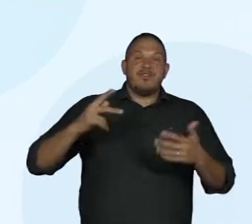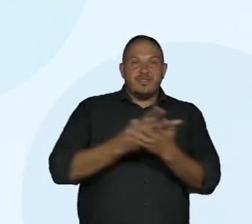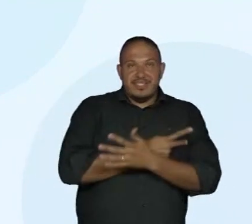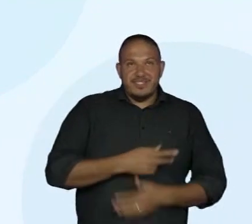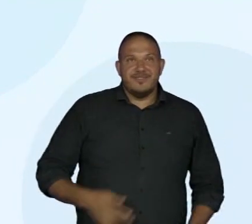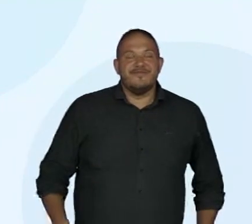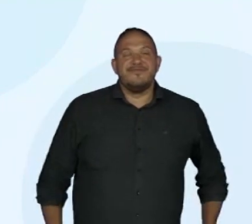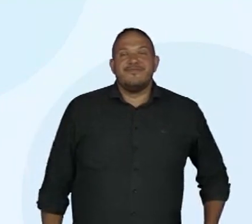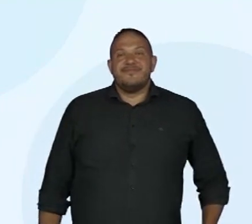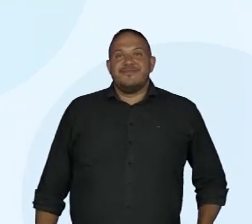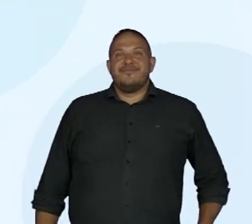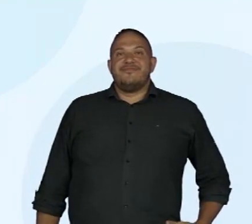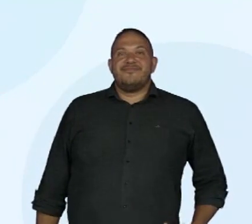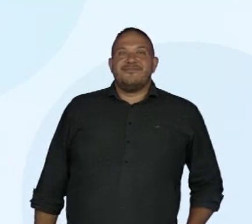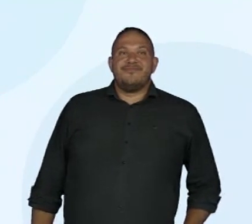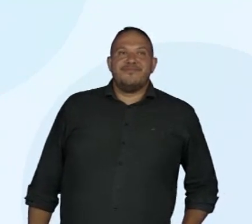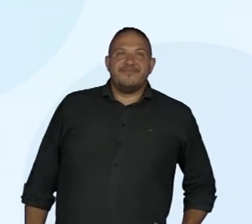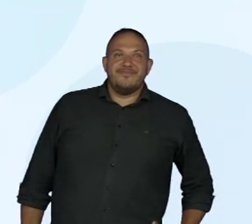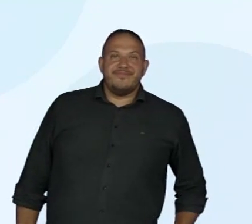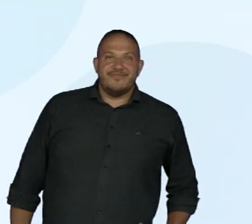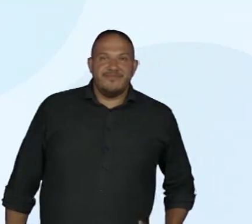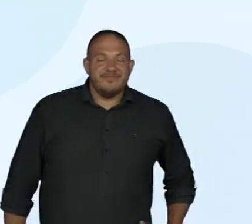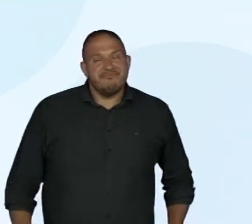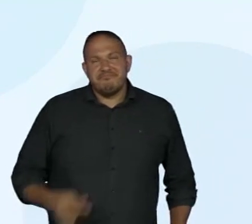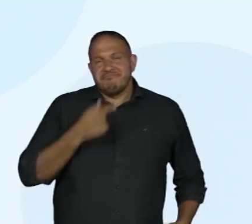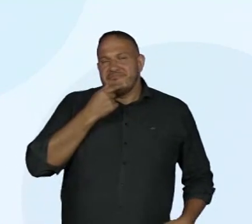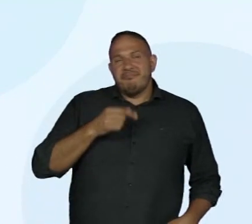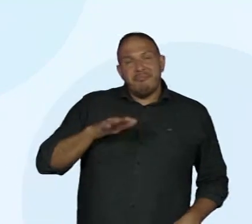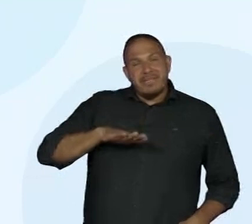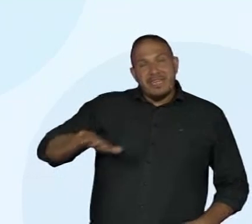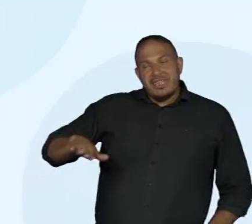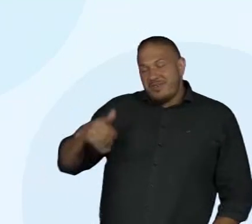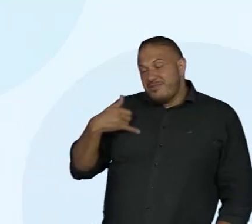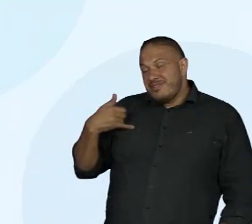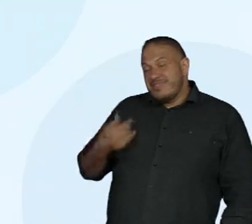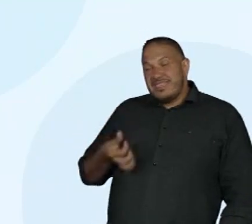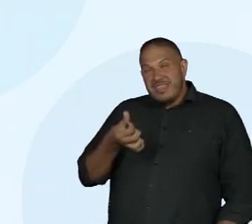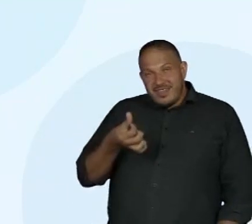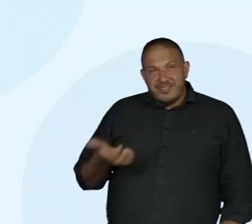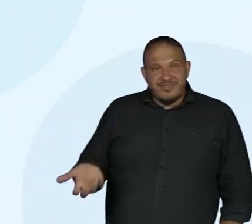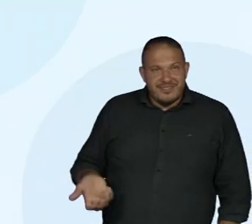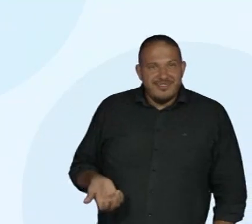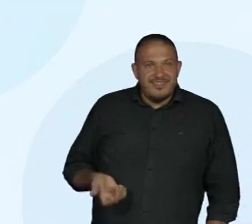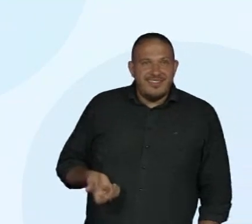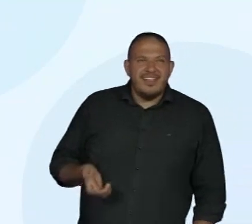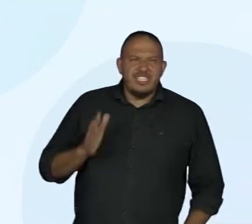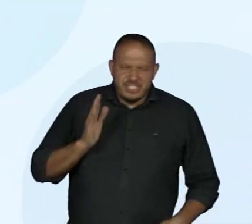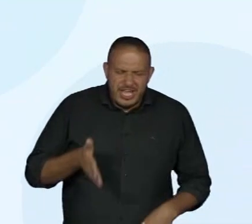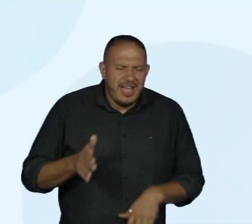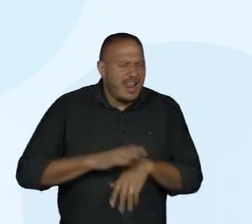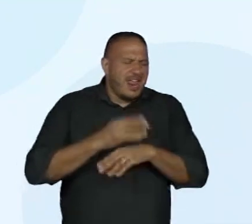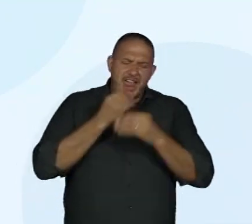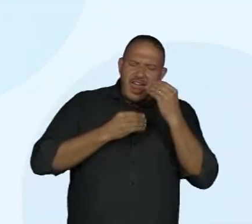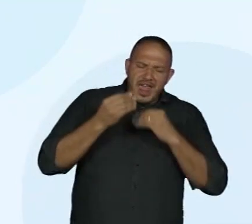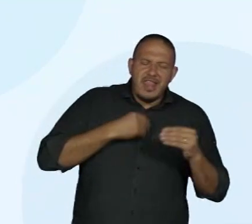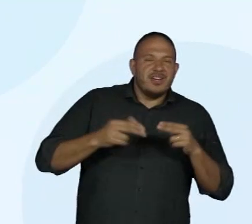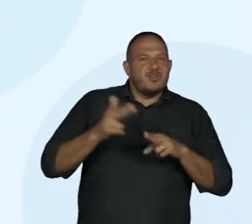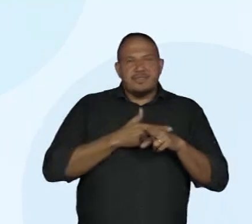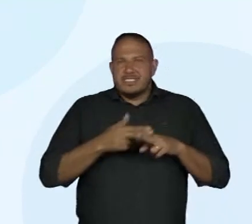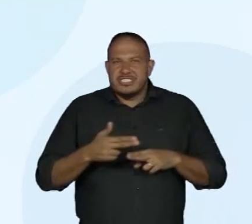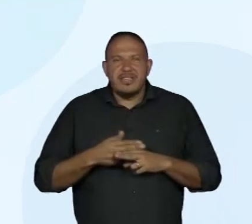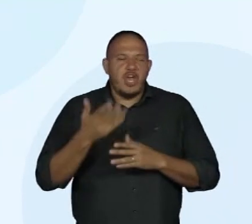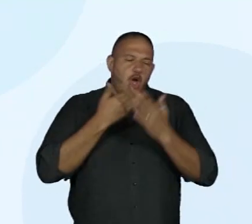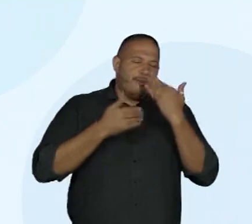hein? Ó, foi um menininho de 6 anos que falou isso, que ele não vê, que ele comeu bastante chocolate, comida japonesa